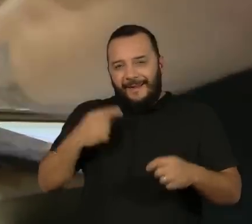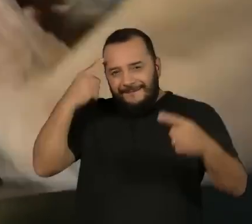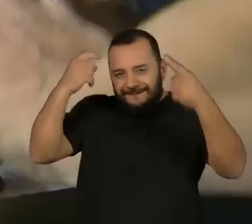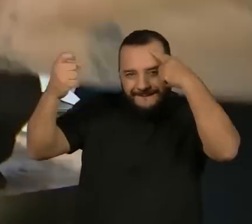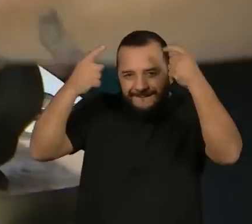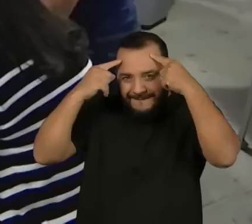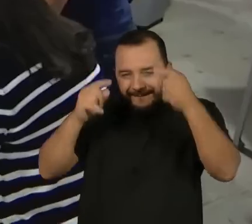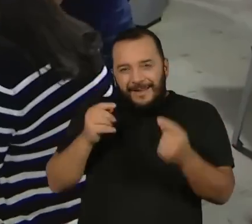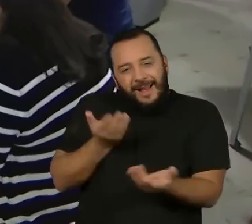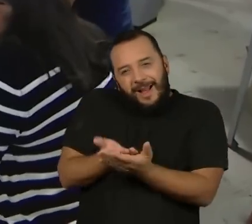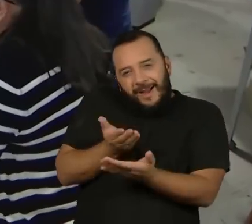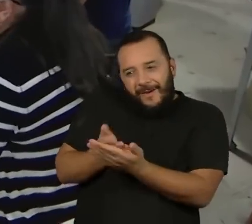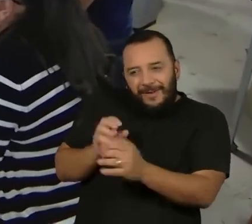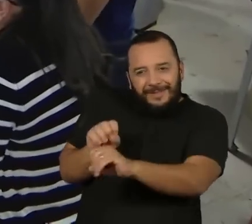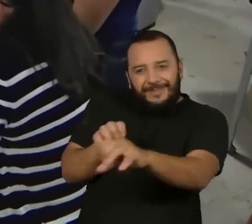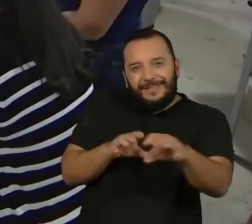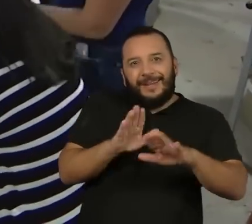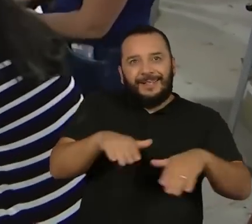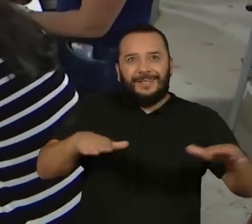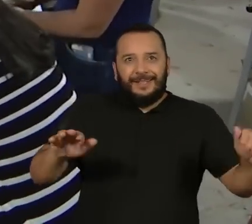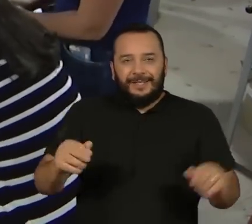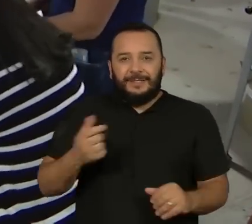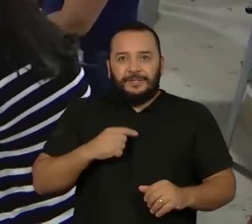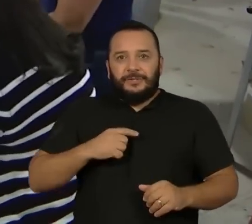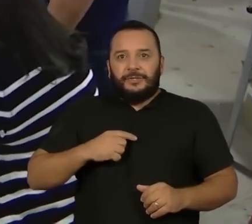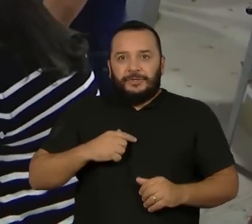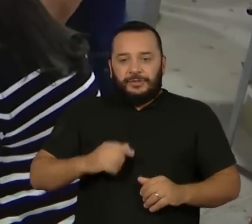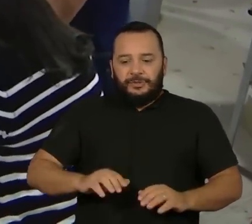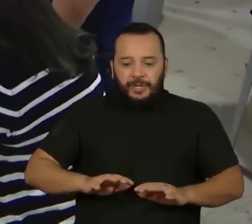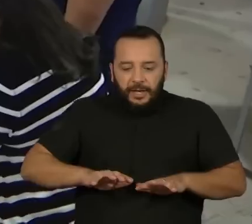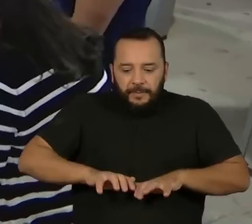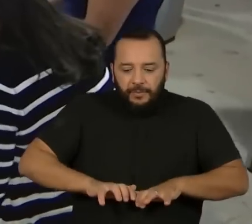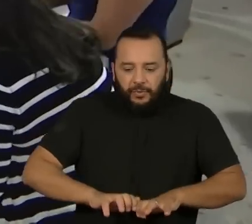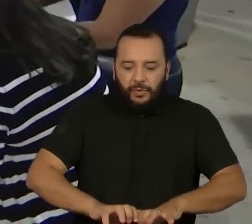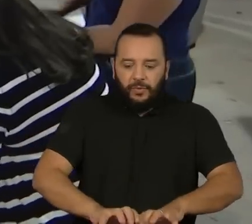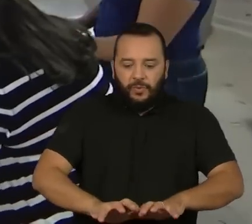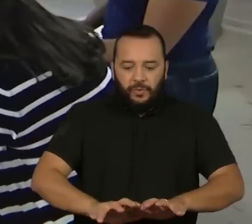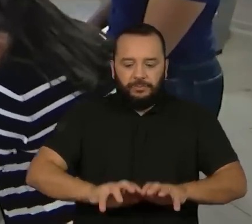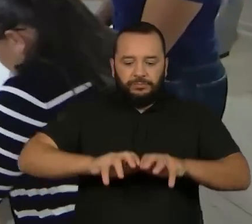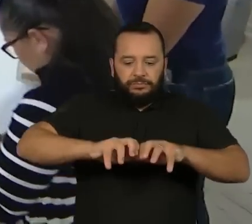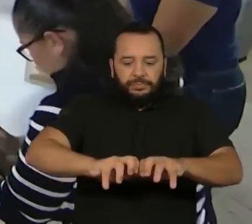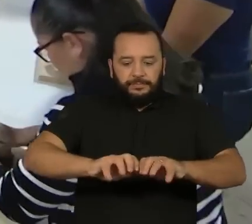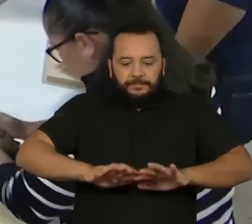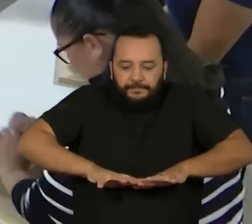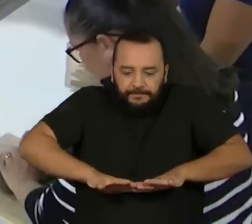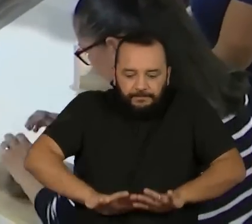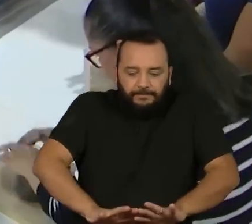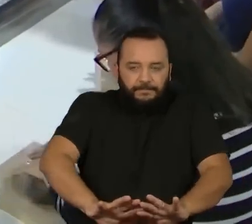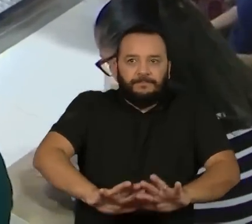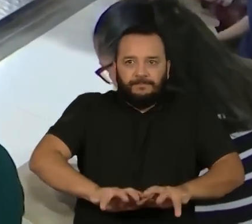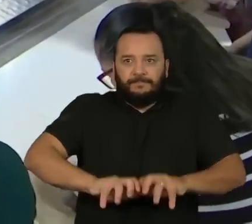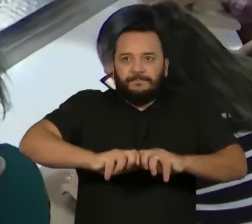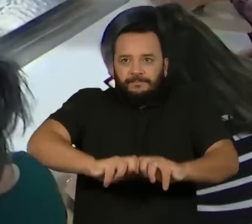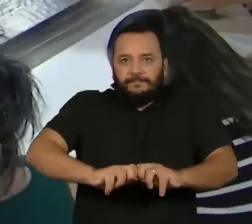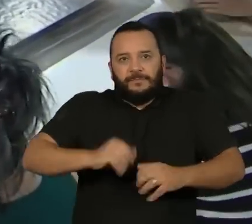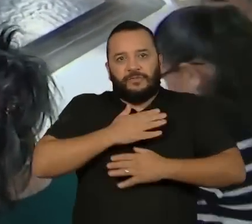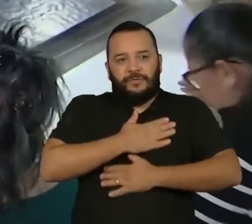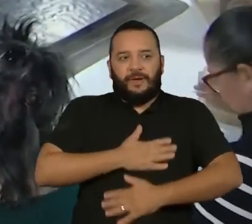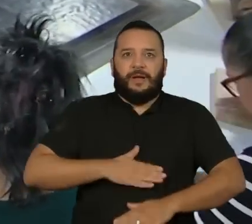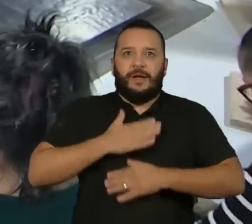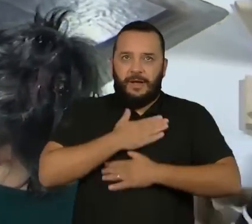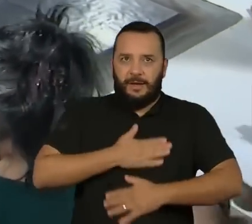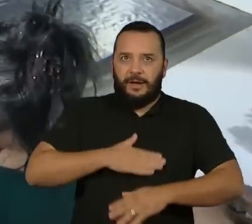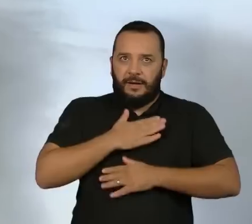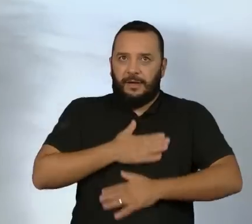das aulas. Empurrou, subiu, empurrou, subiu, devagar, empurrou, subiu,